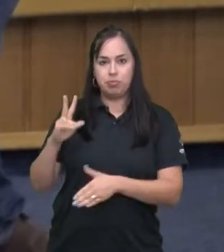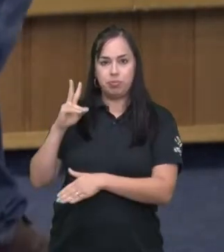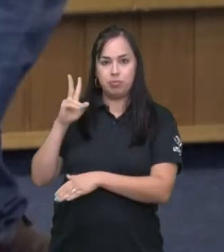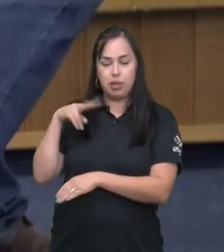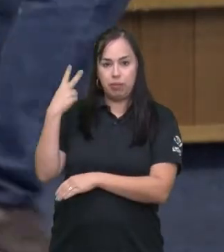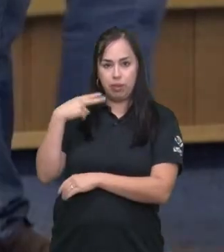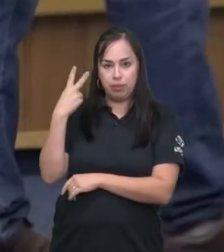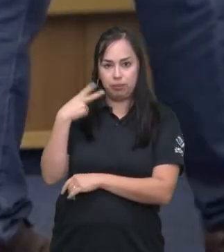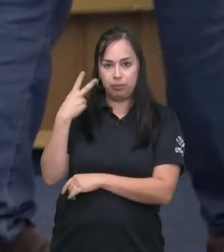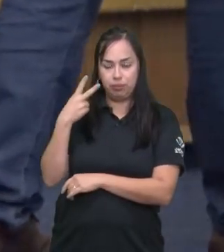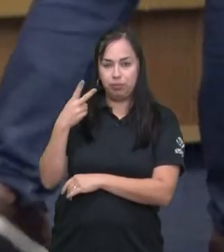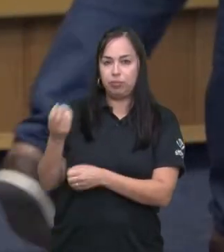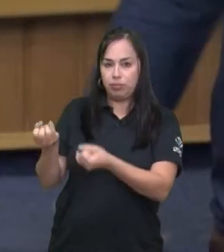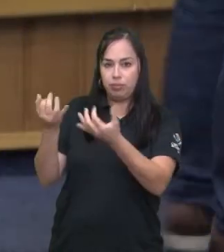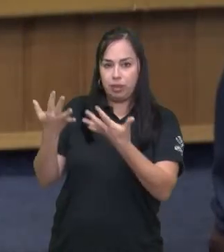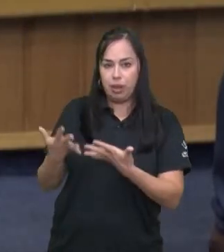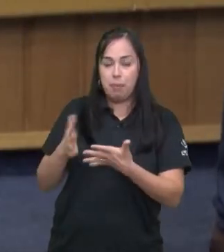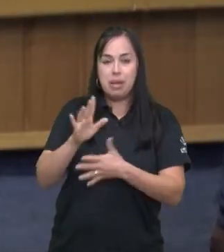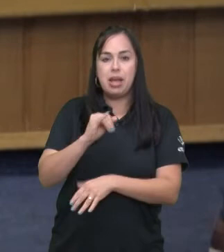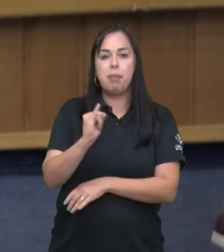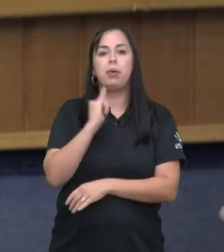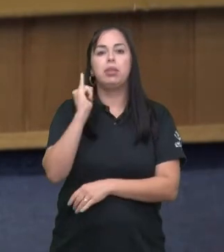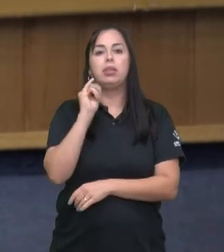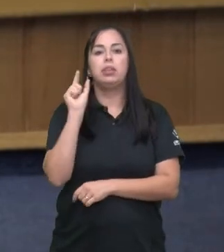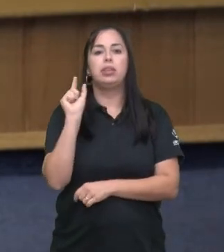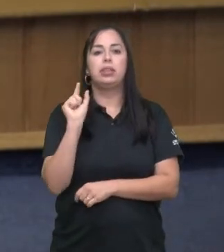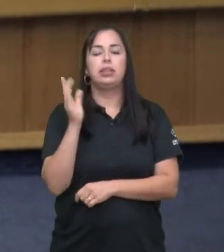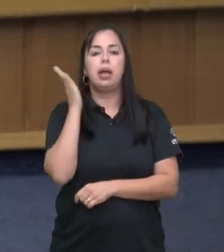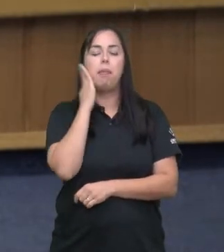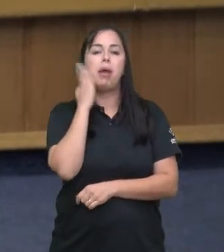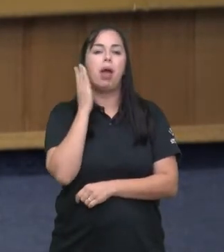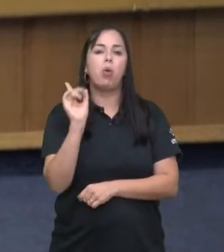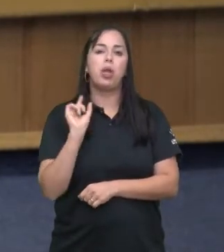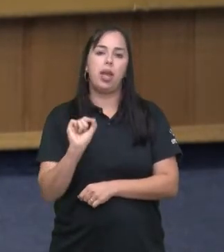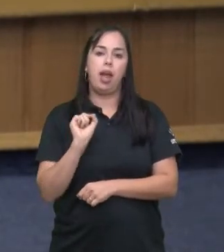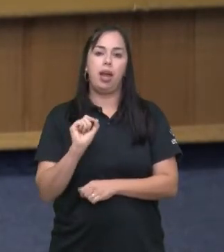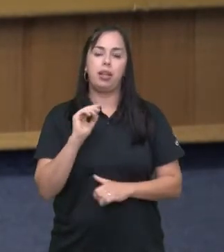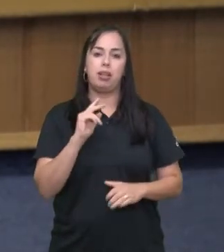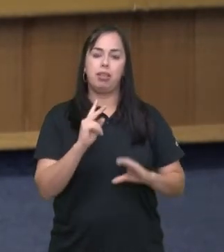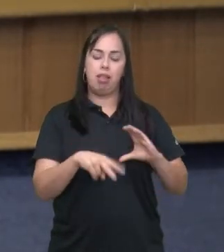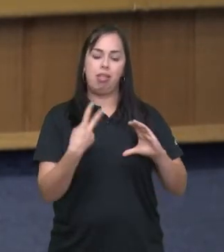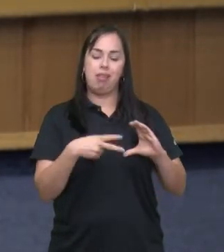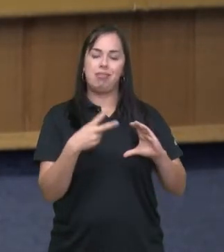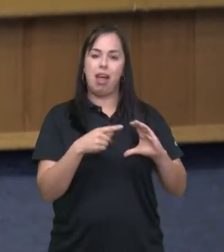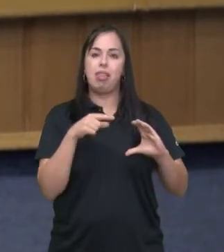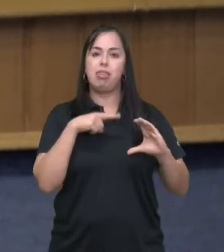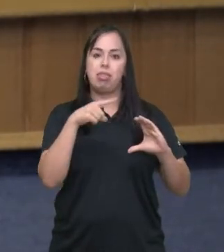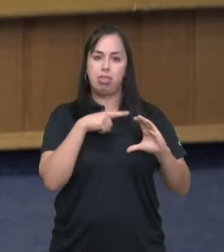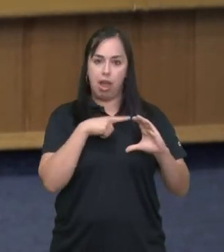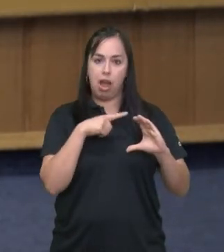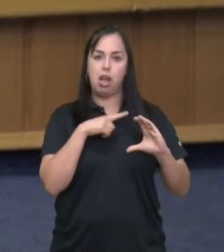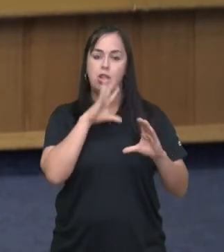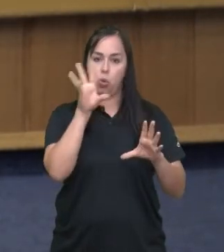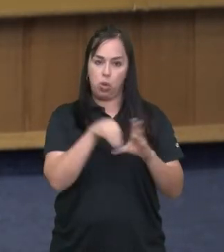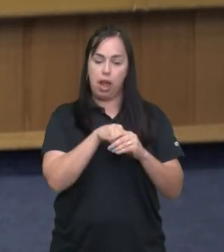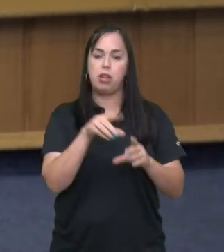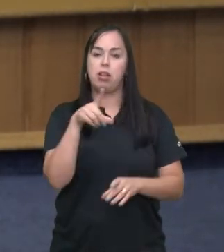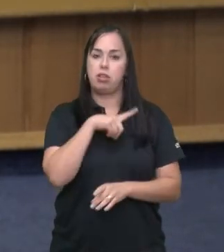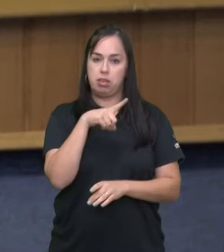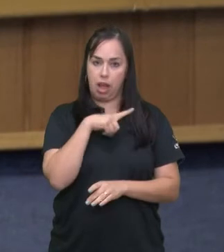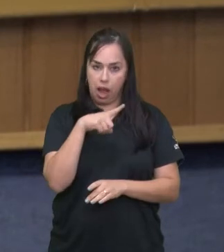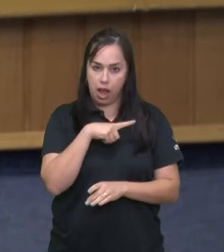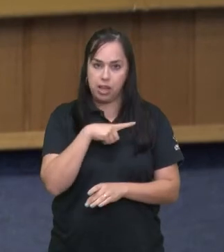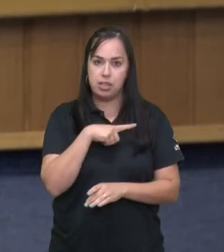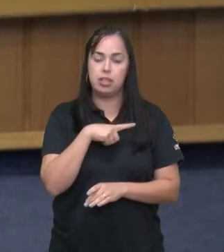vereador, mas é importante saber que nessa casa tem muitos vereadores também, Zé Cláudio, que